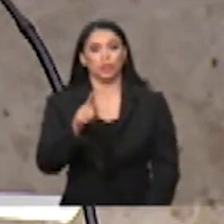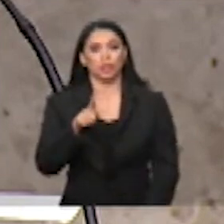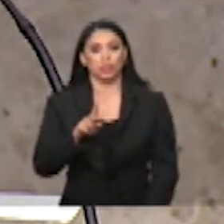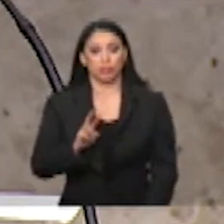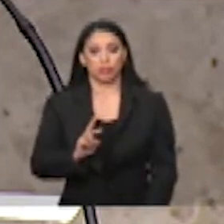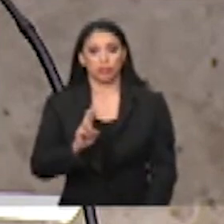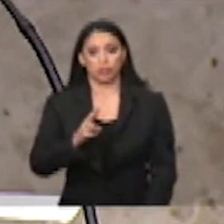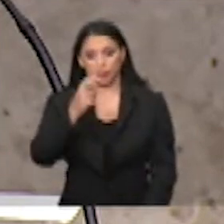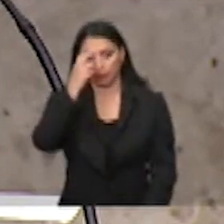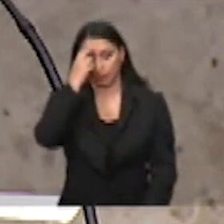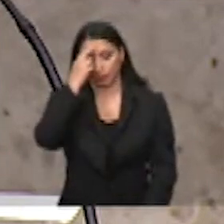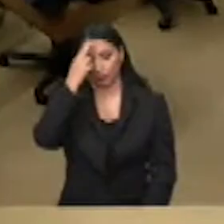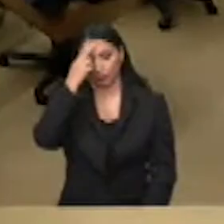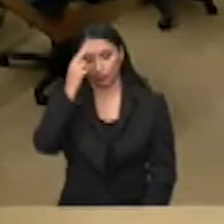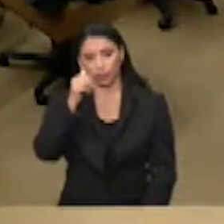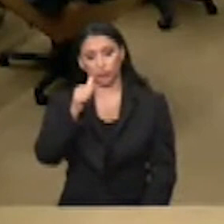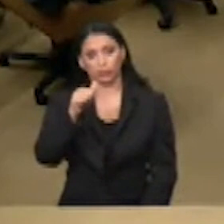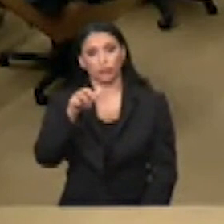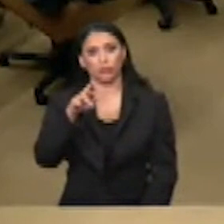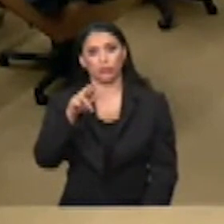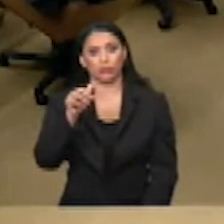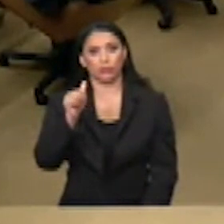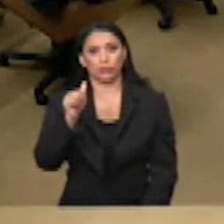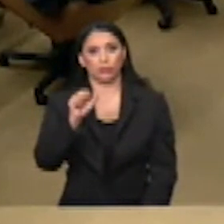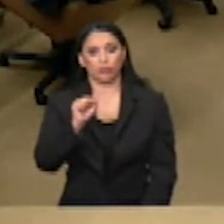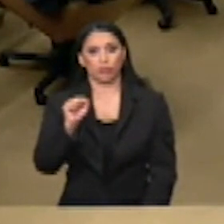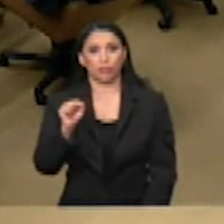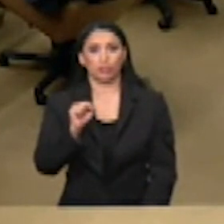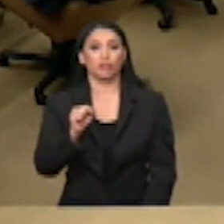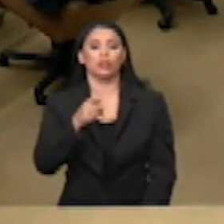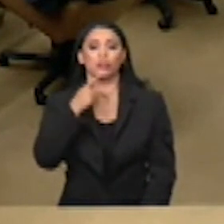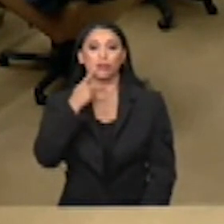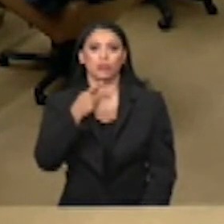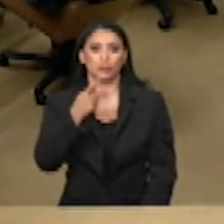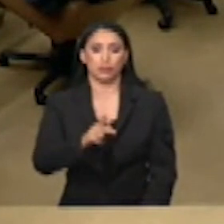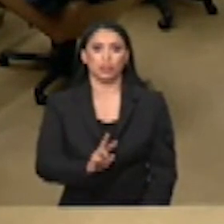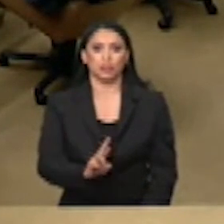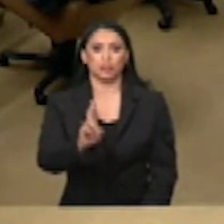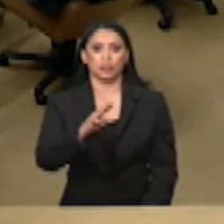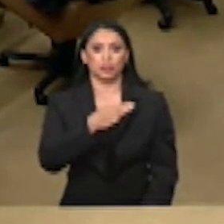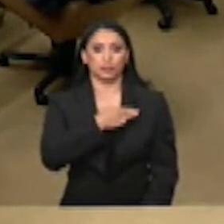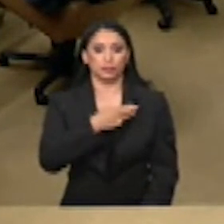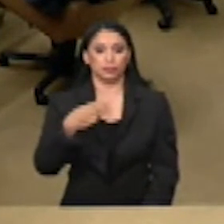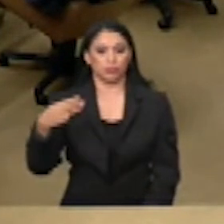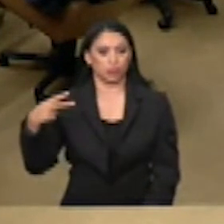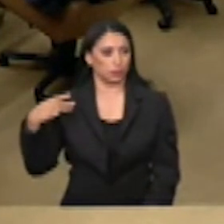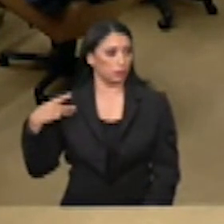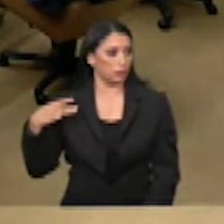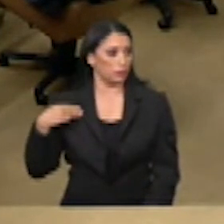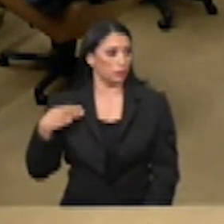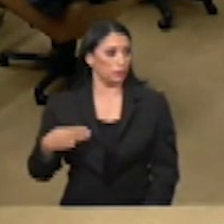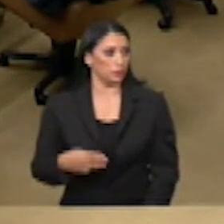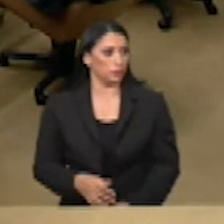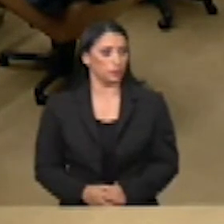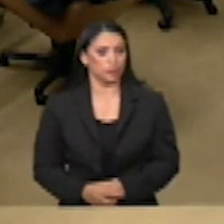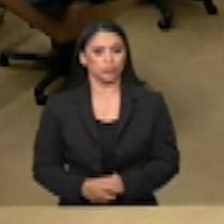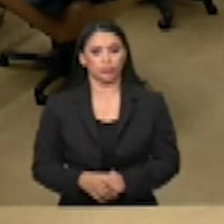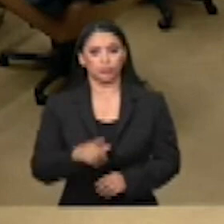Augusto Aras, que fará seu pronunciamento em nome do Ministério Público. Boa tarde a todas e a